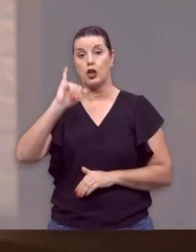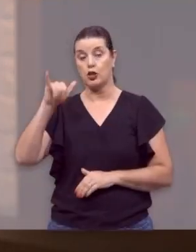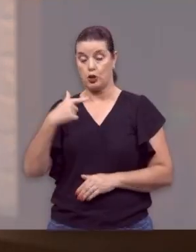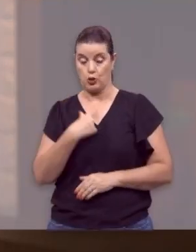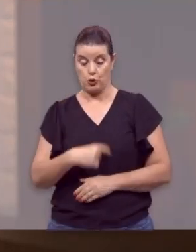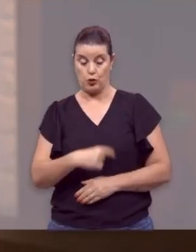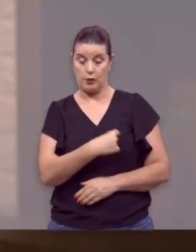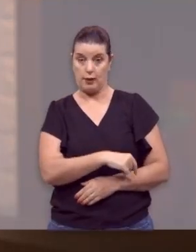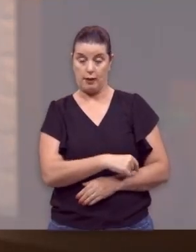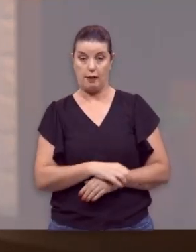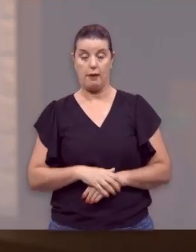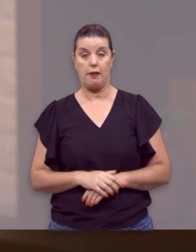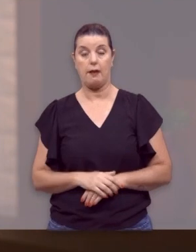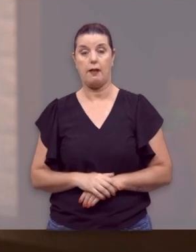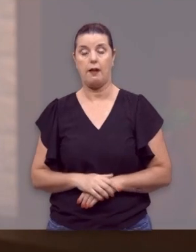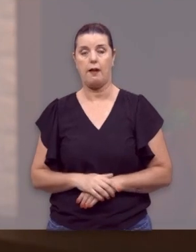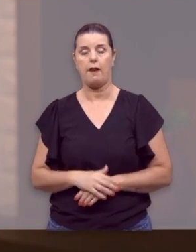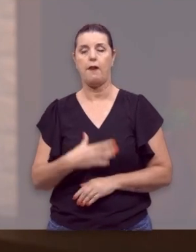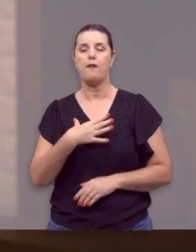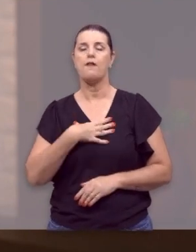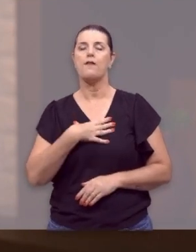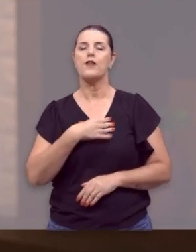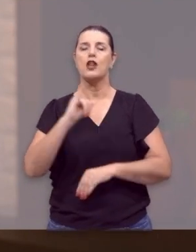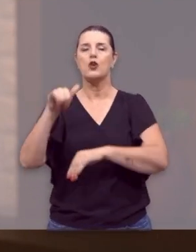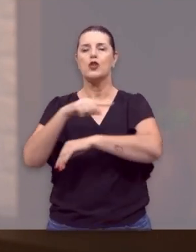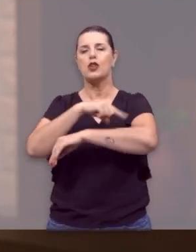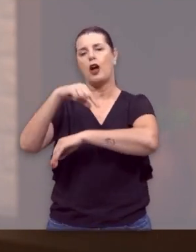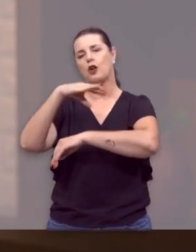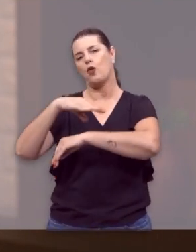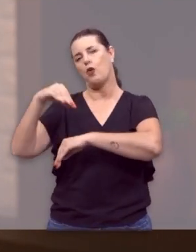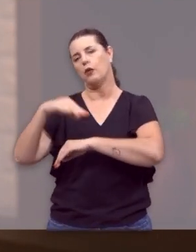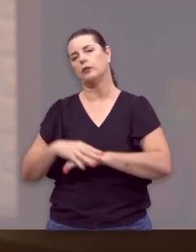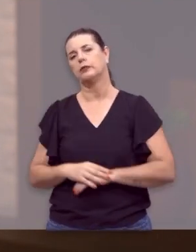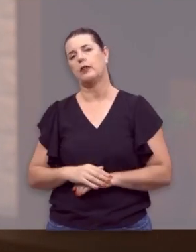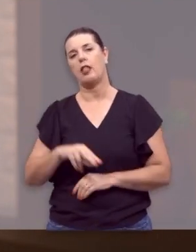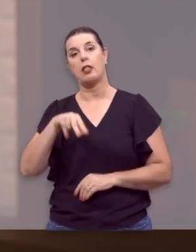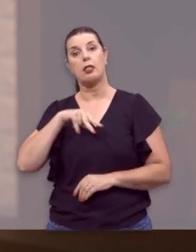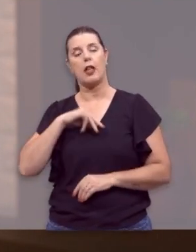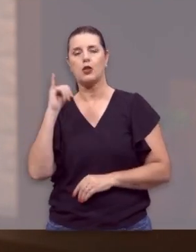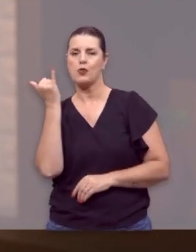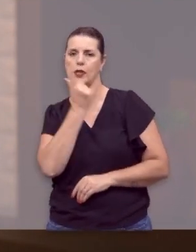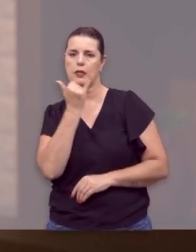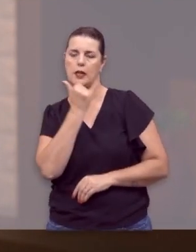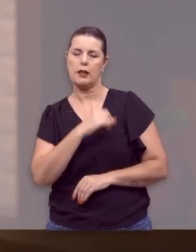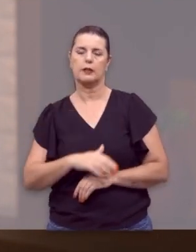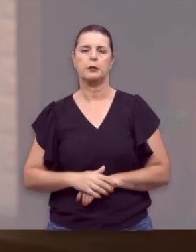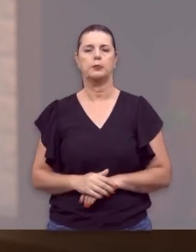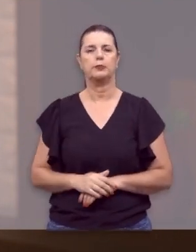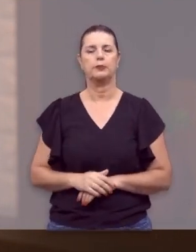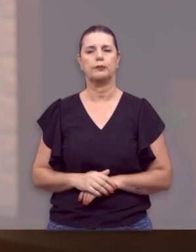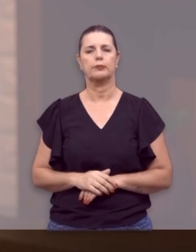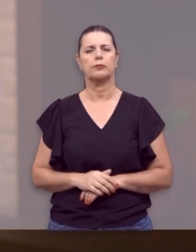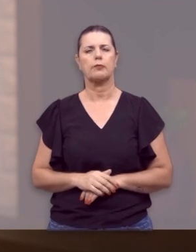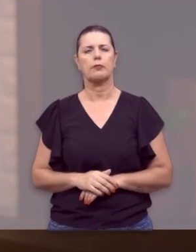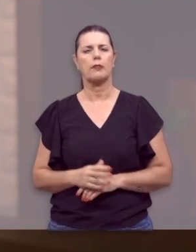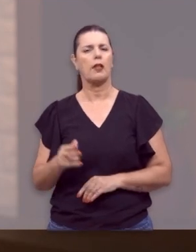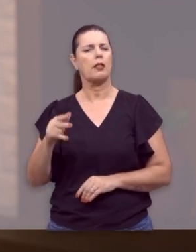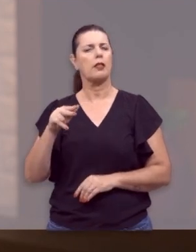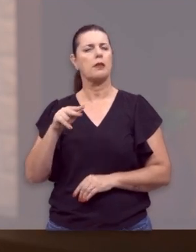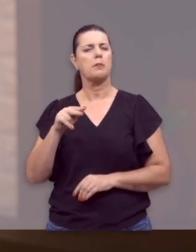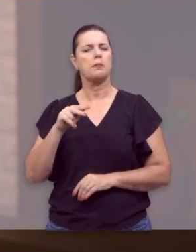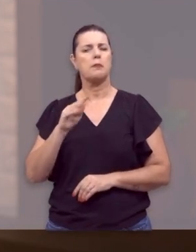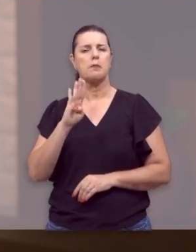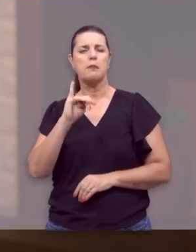José é filho de Jacó, neto de Isaque, bisneto de